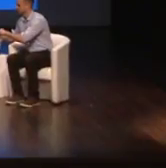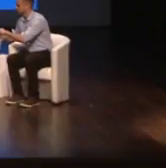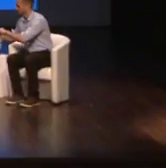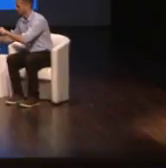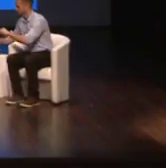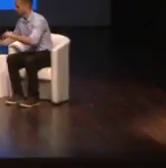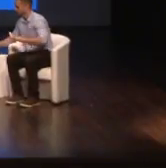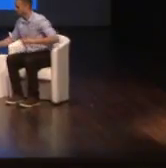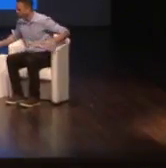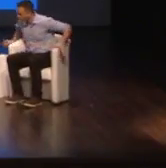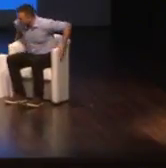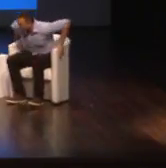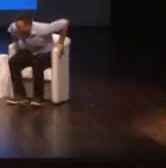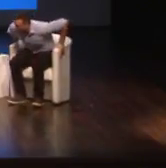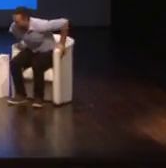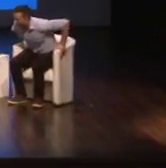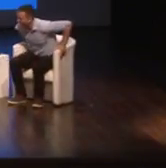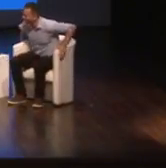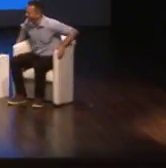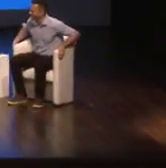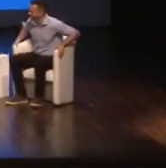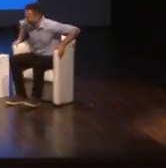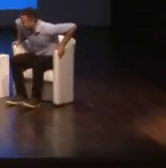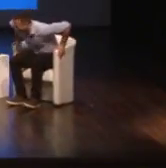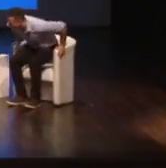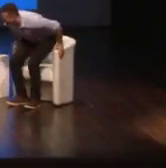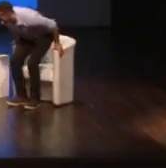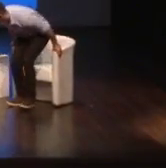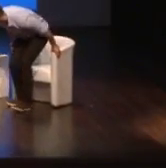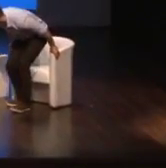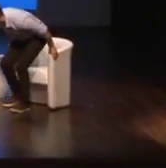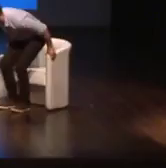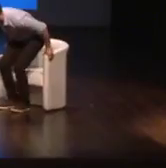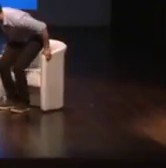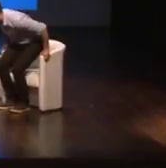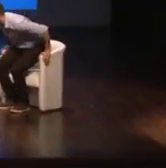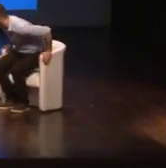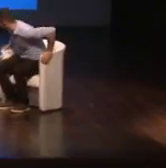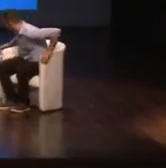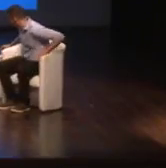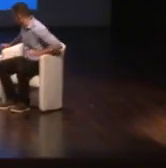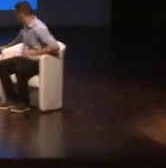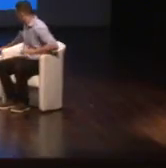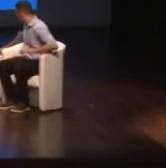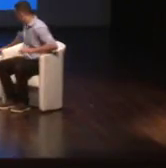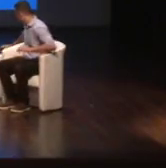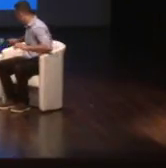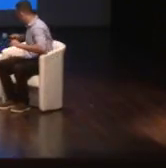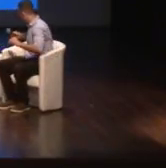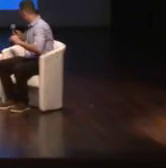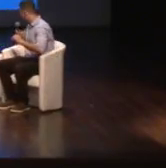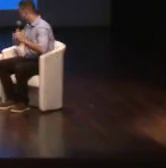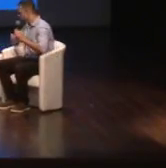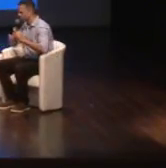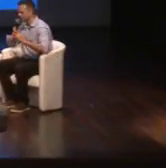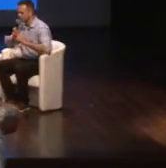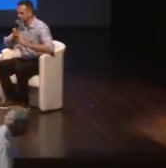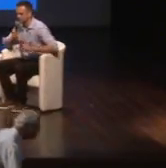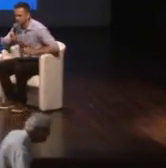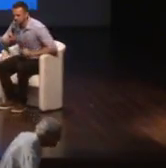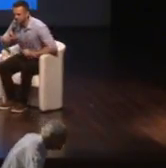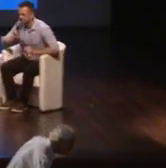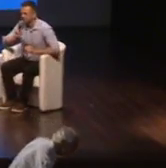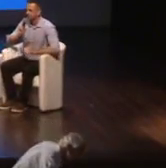Eu passo a palavra então ao Eduardo Danilo Schmitz e a Caroline Buais para a condução deste painel.